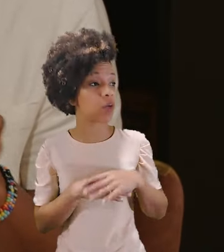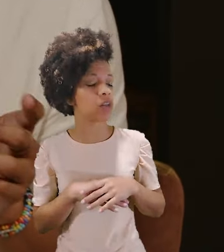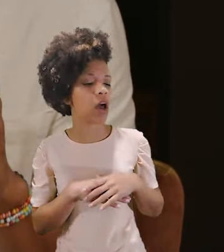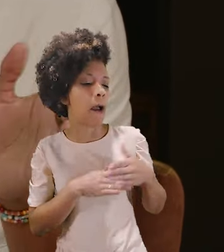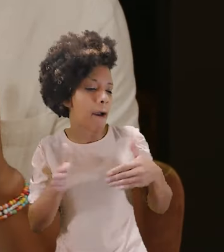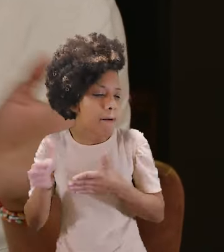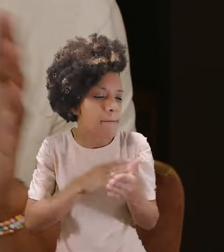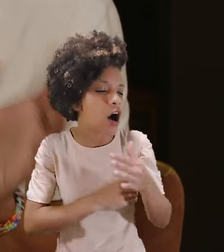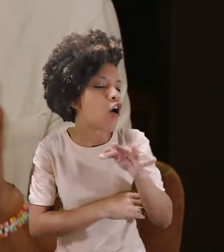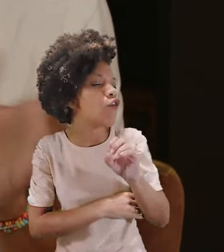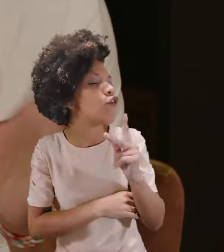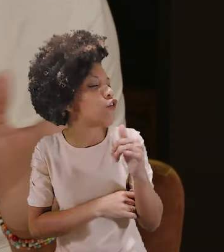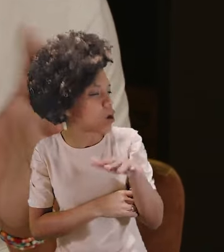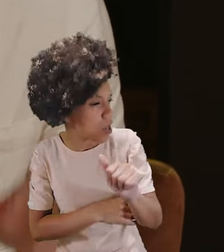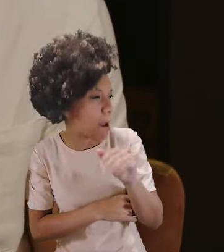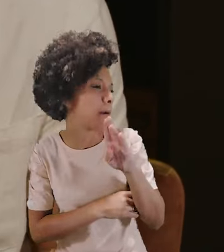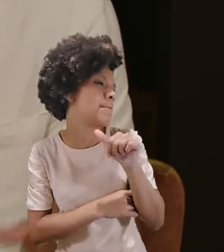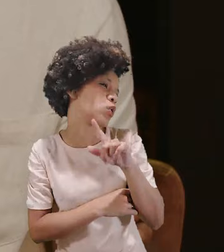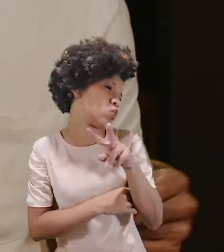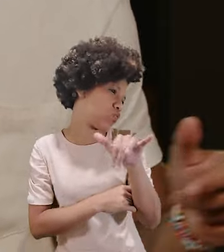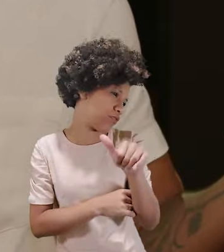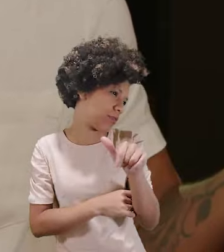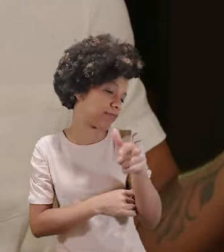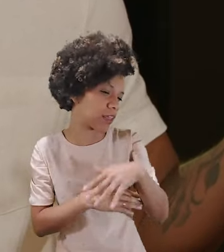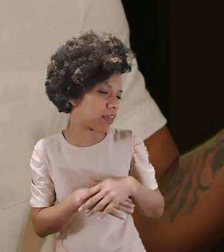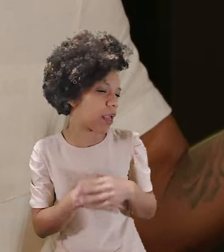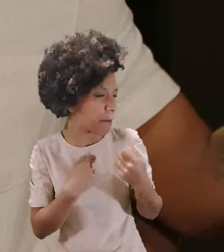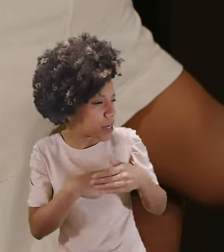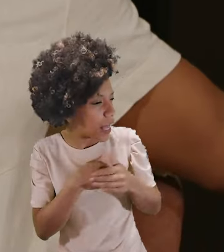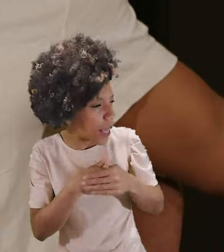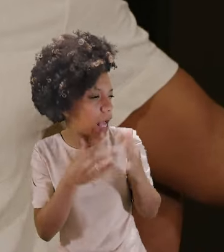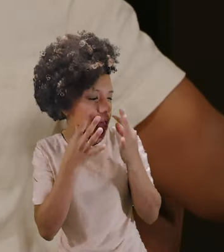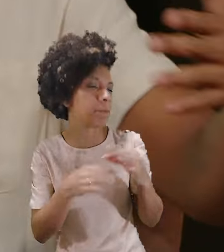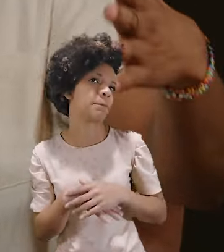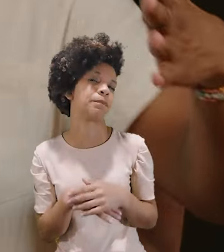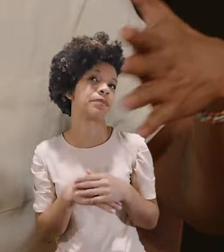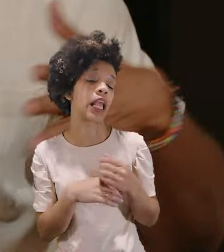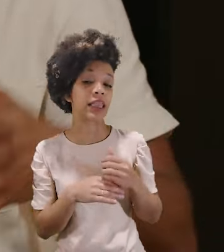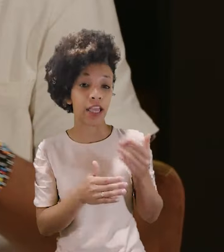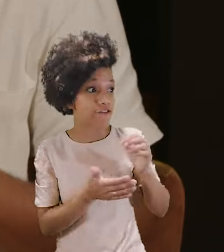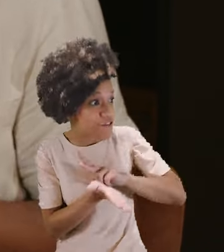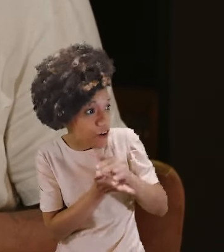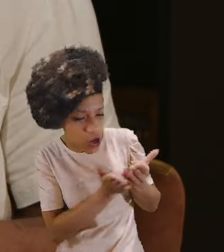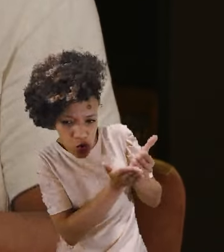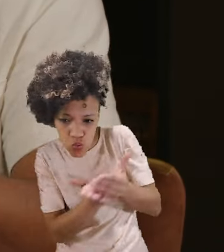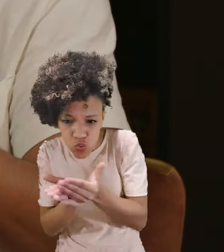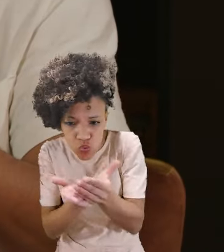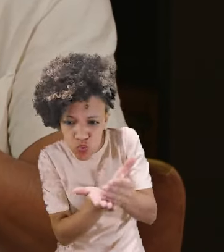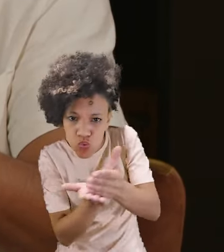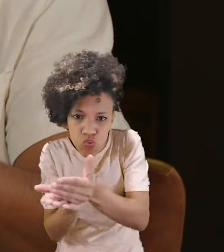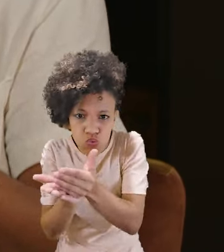próximo de munguba assim outras cidades também que são mais carentes assim cara é legal porque vem uma porrada de Barquinho